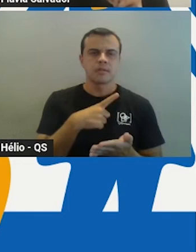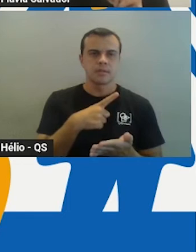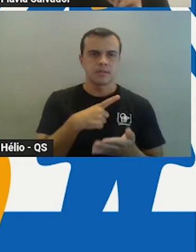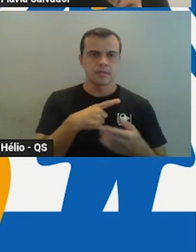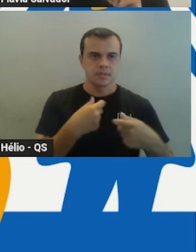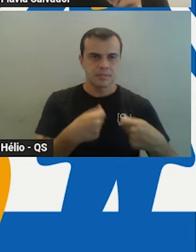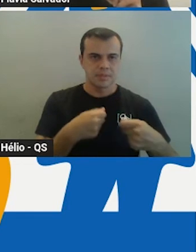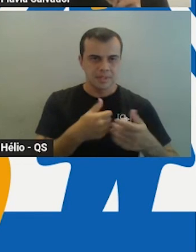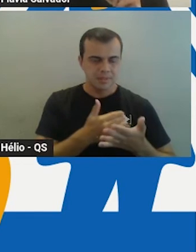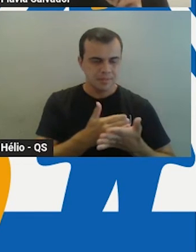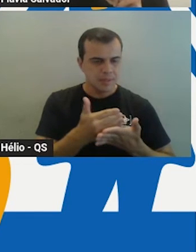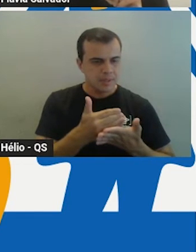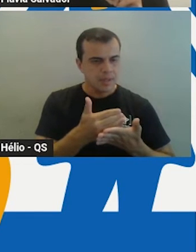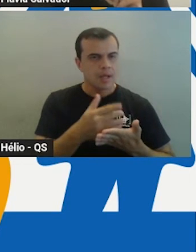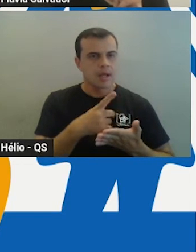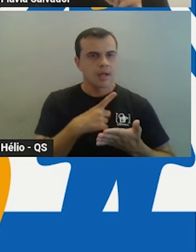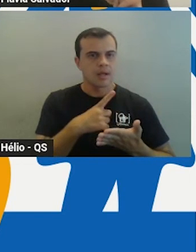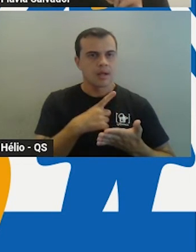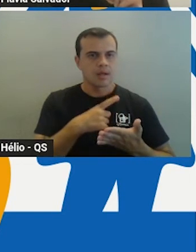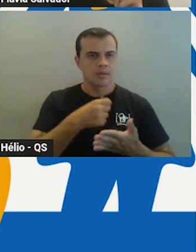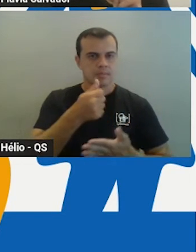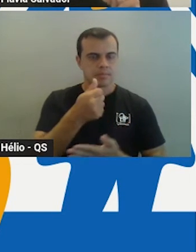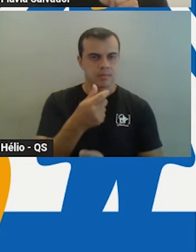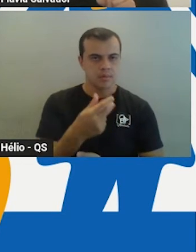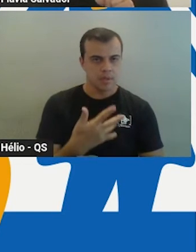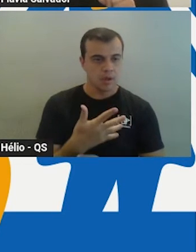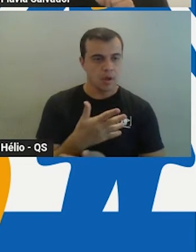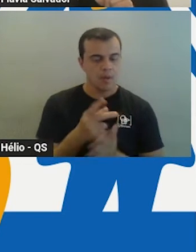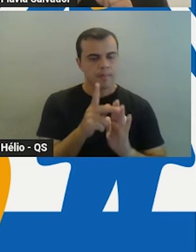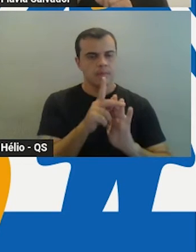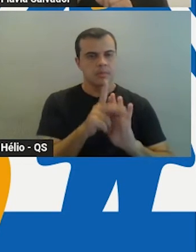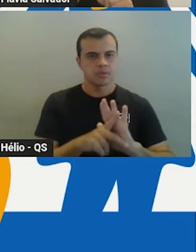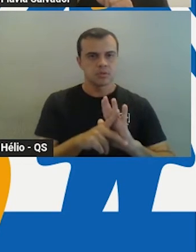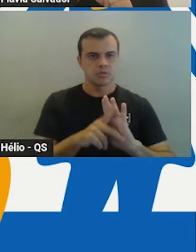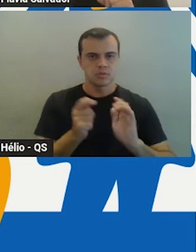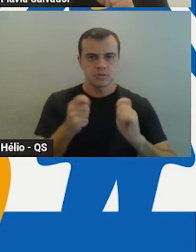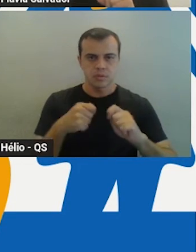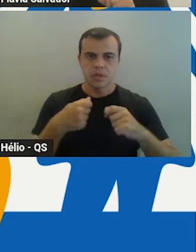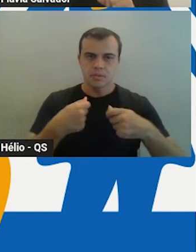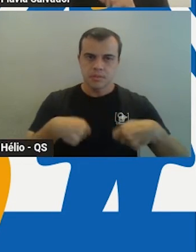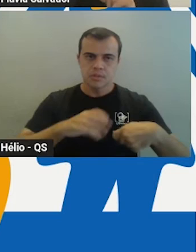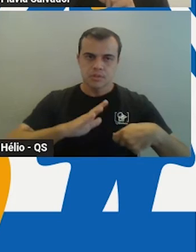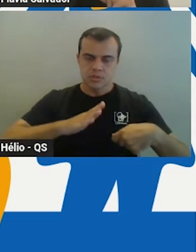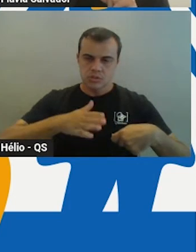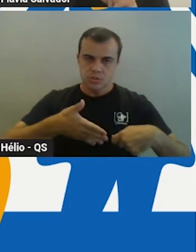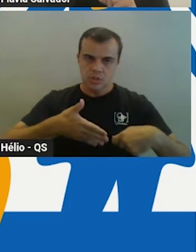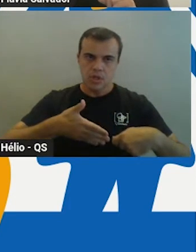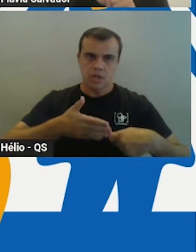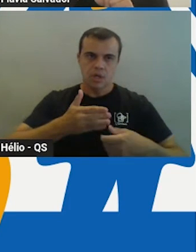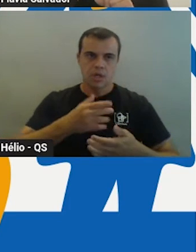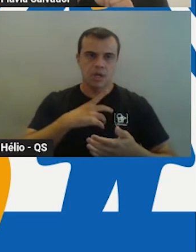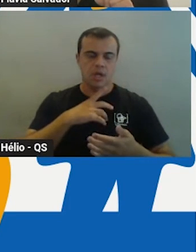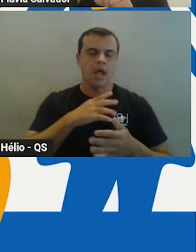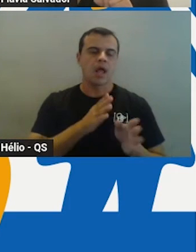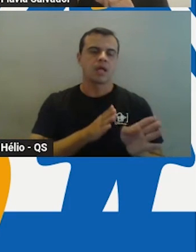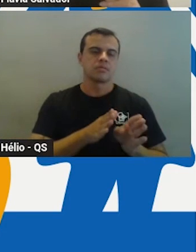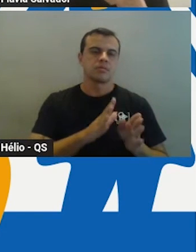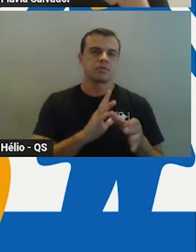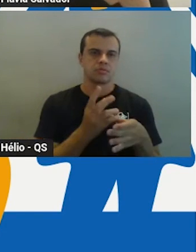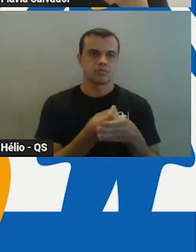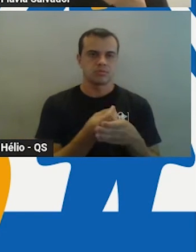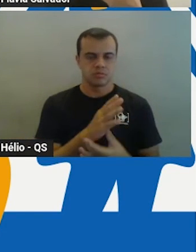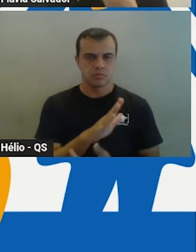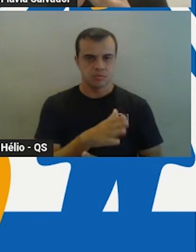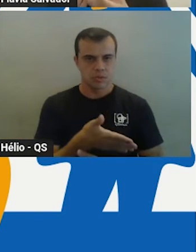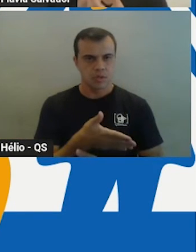os primeiros tópicos do projeto deveriam já estar inclusos acessibilidade e inclusão. Por